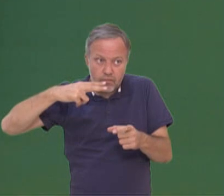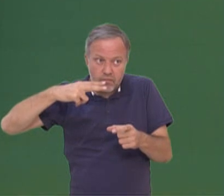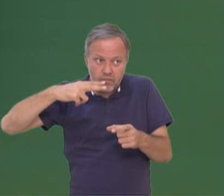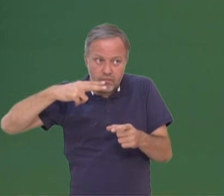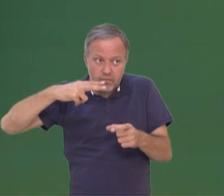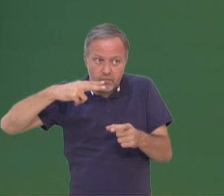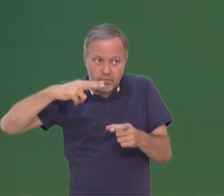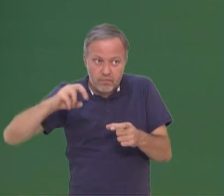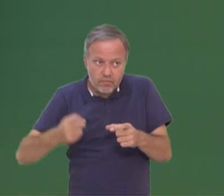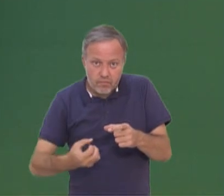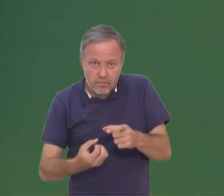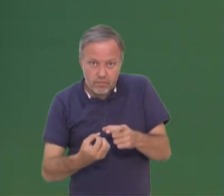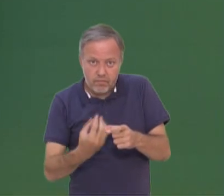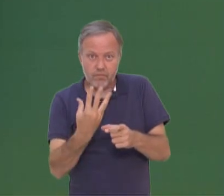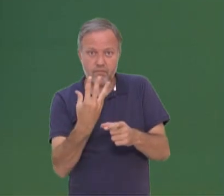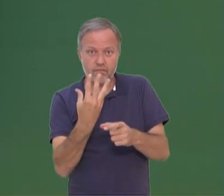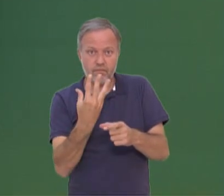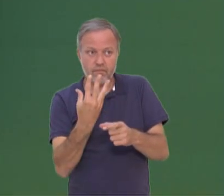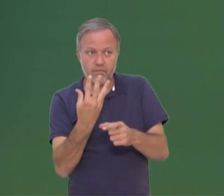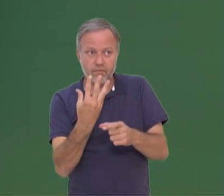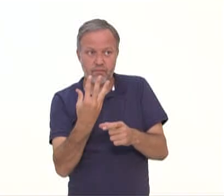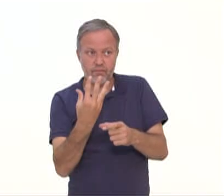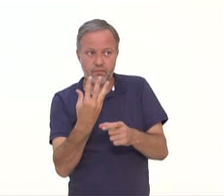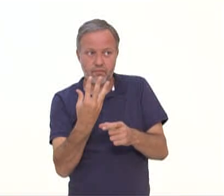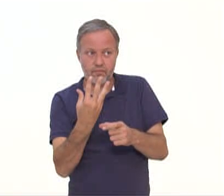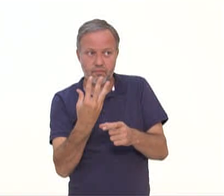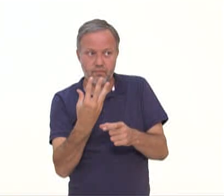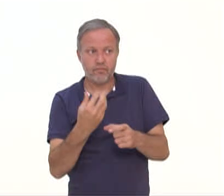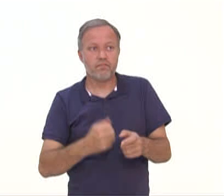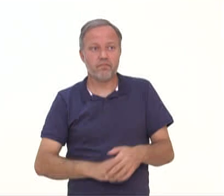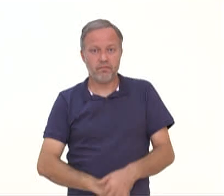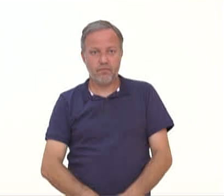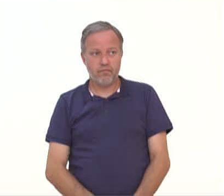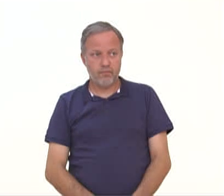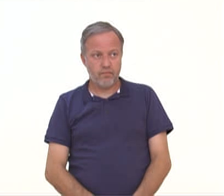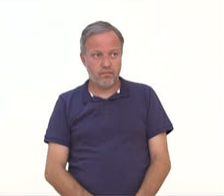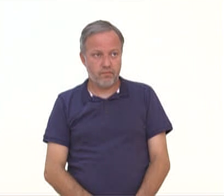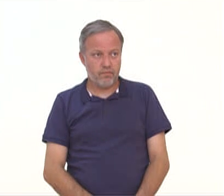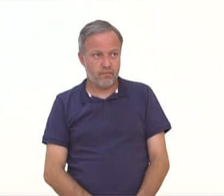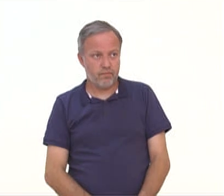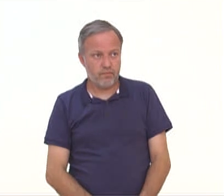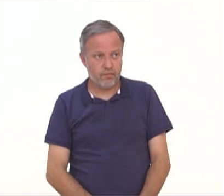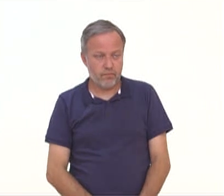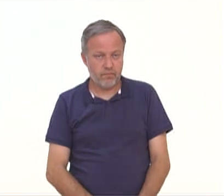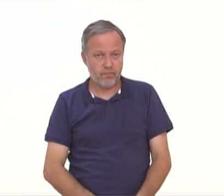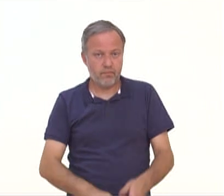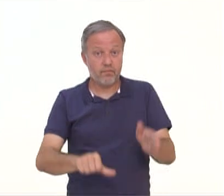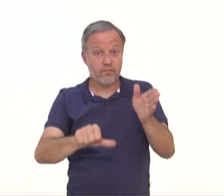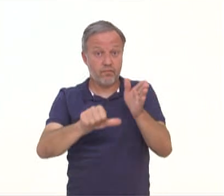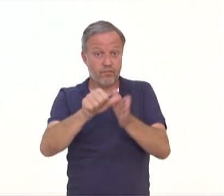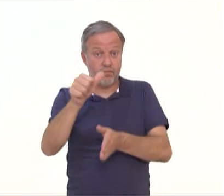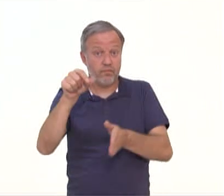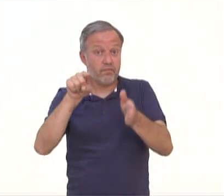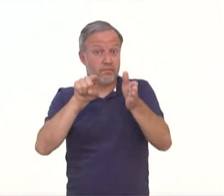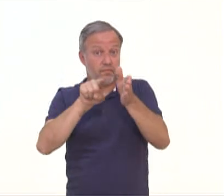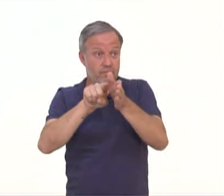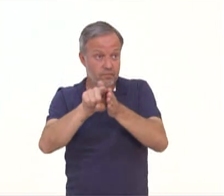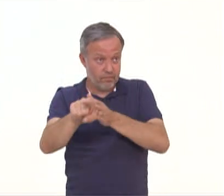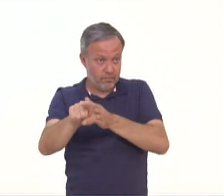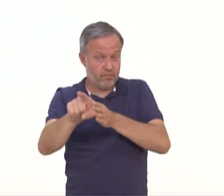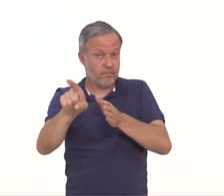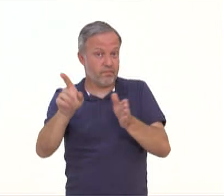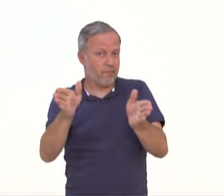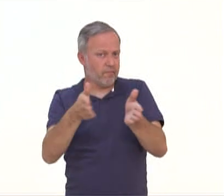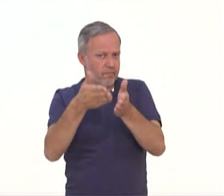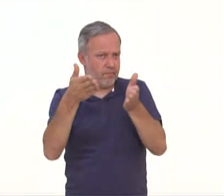é transmitida, atravessa a amostra. Primeiro quiz. para ativar a